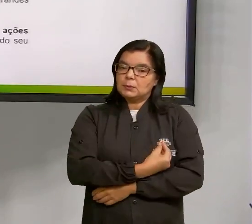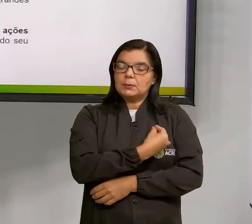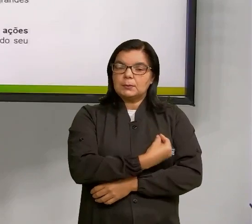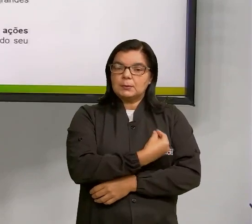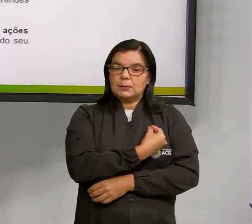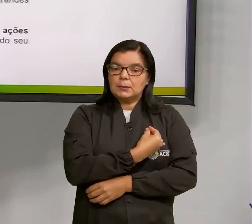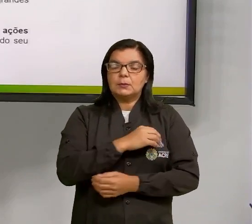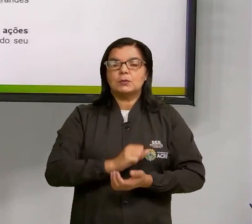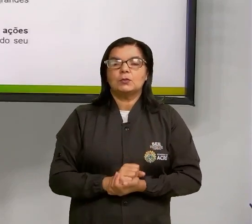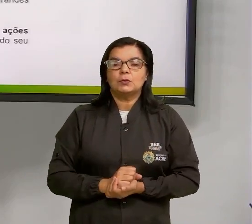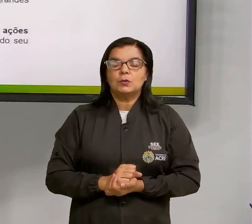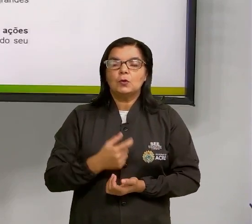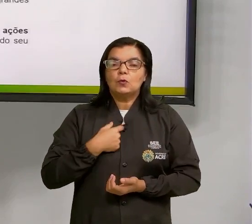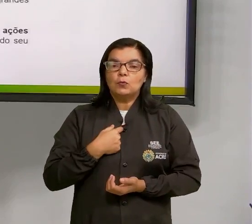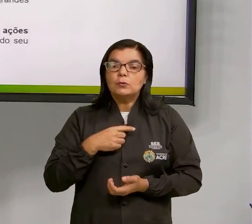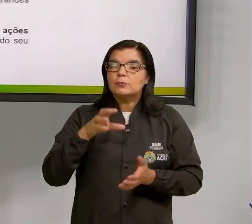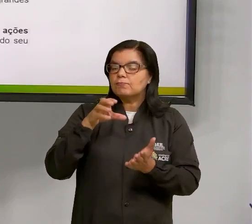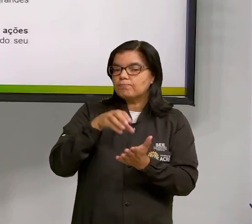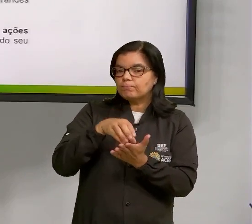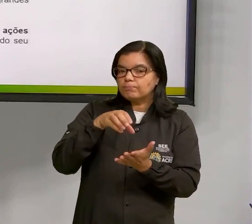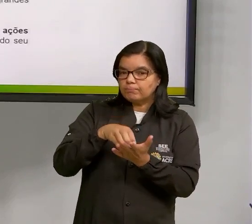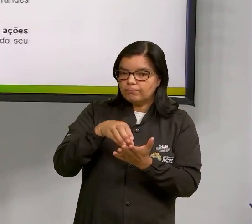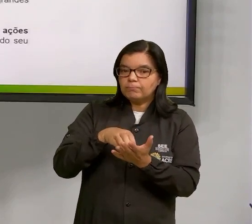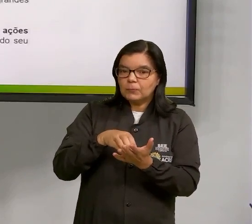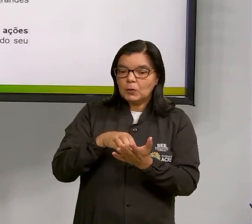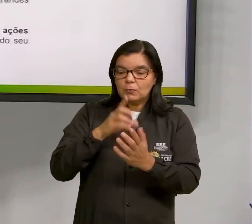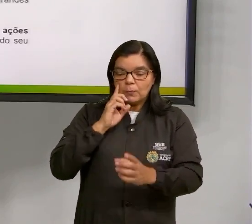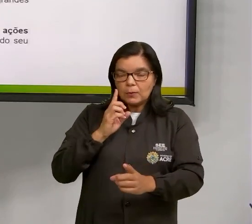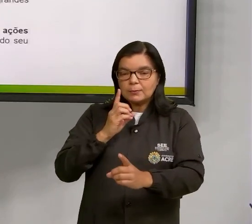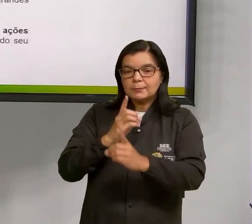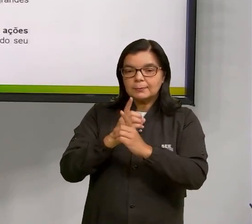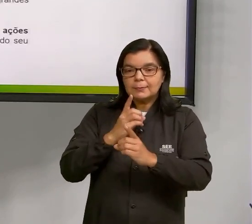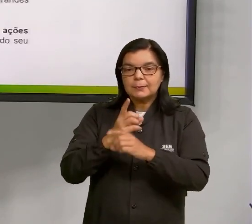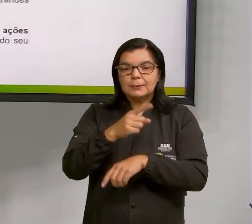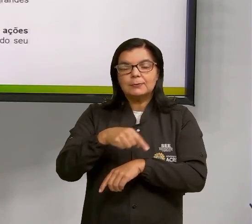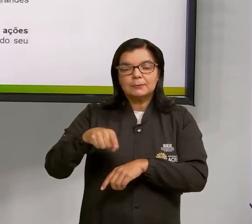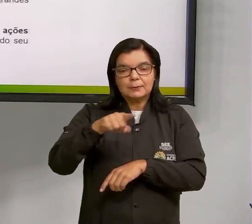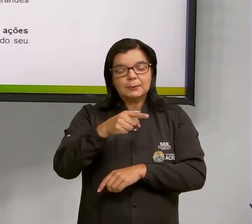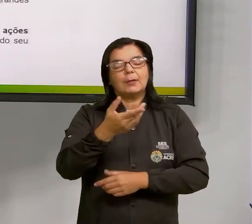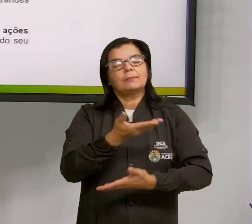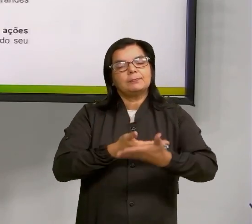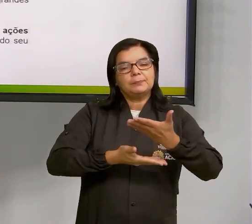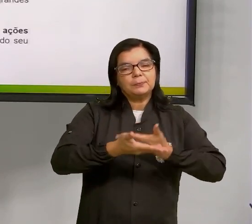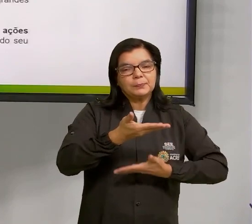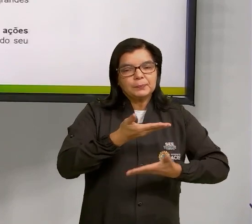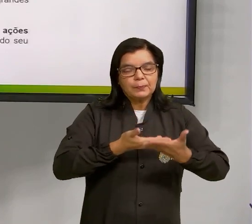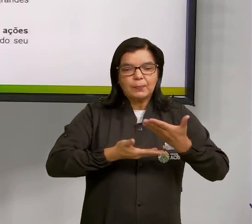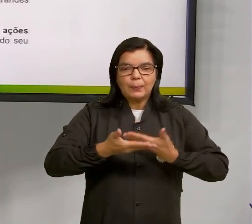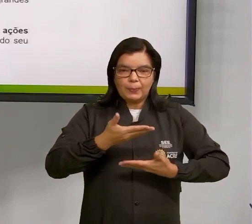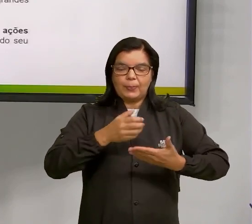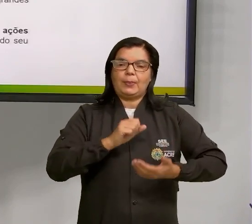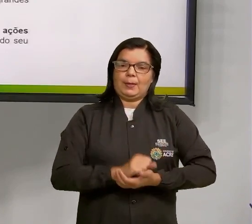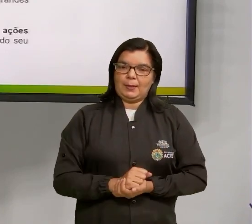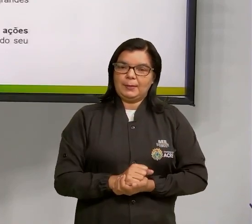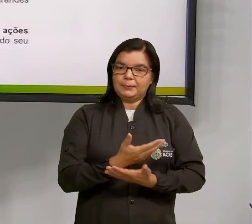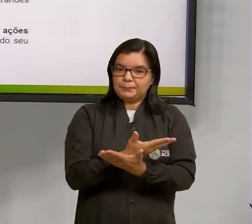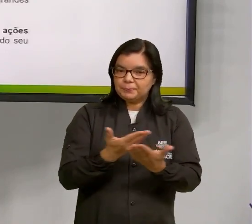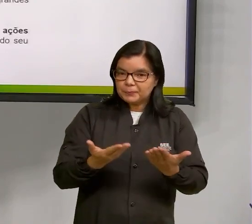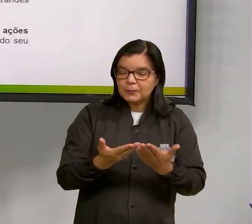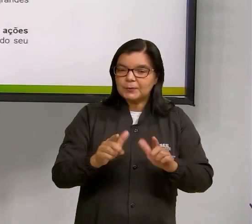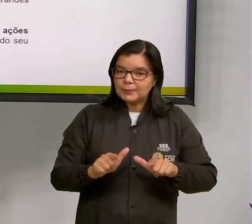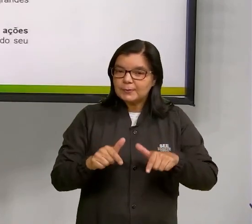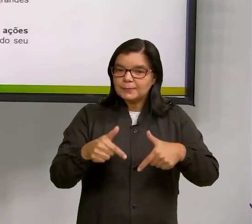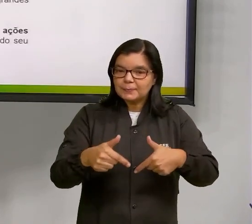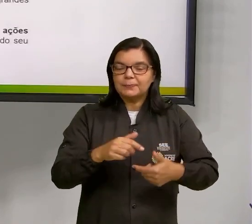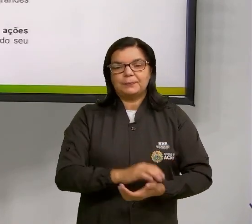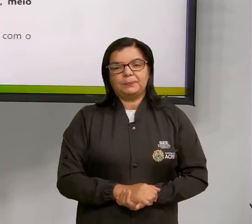existentes, os organismos que podem vir a ser identificados e você se envolver, no caso, com esses